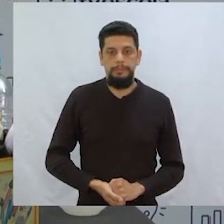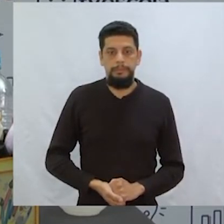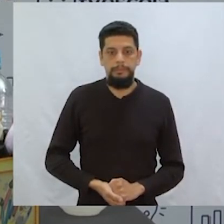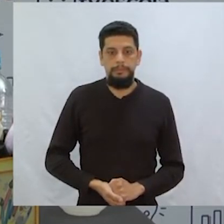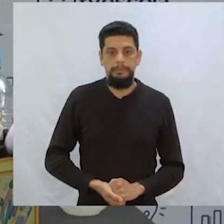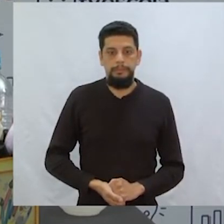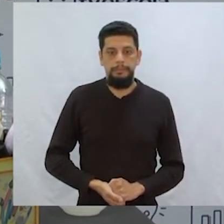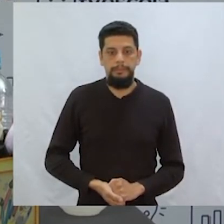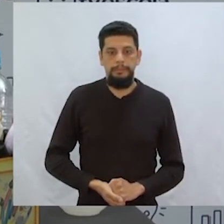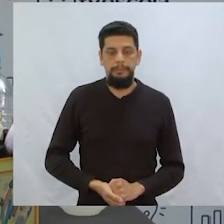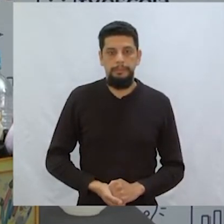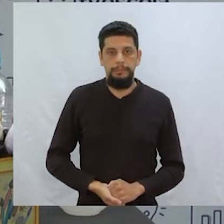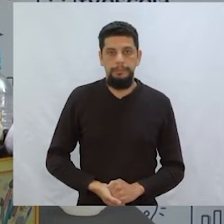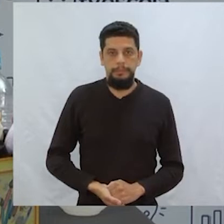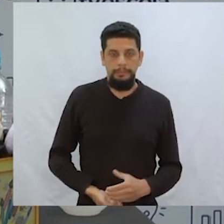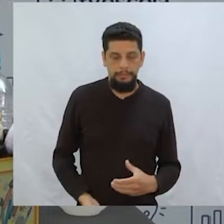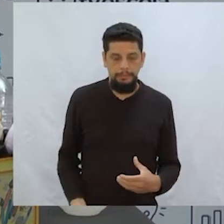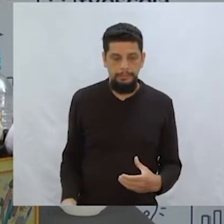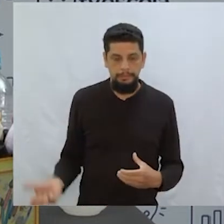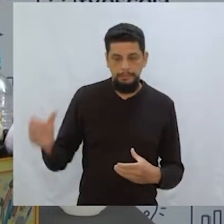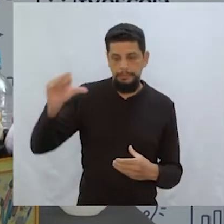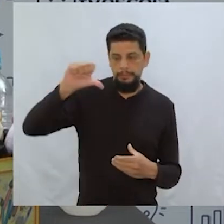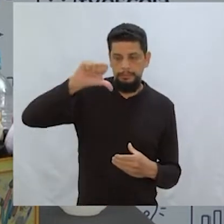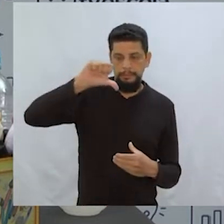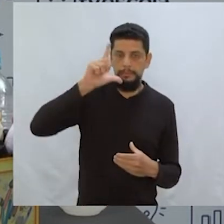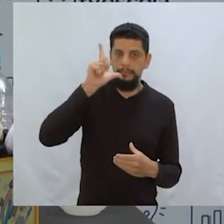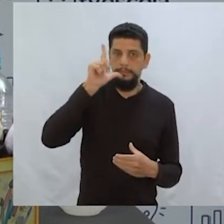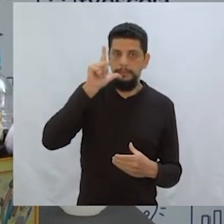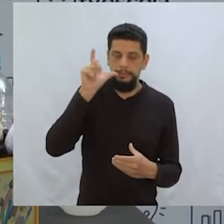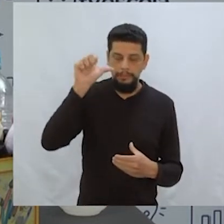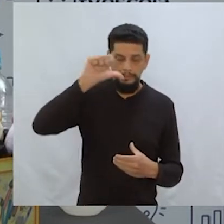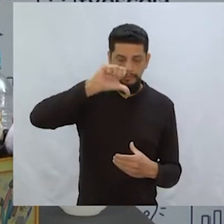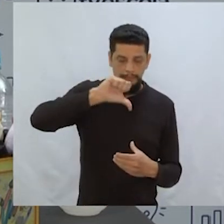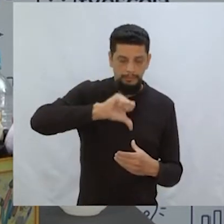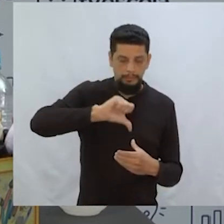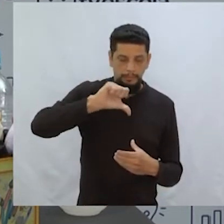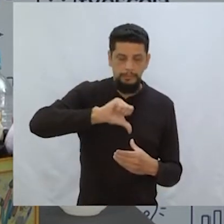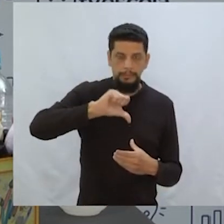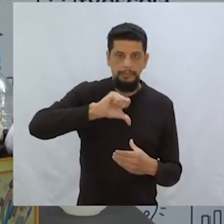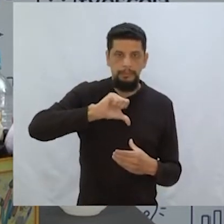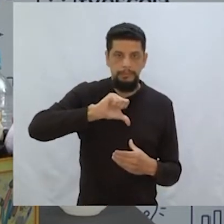Abrir. Vou preencher aqui, colocar nos copos também.